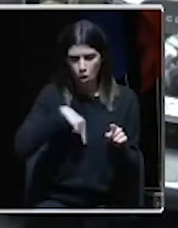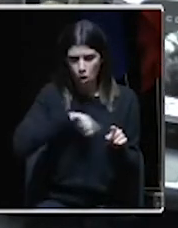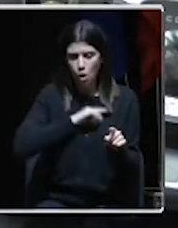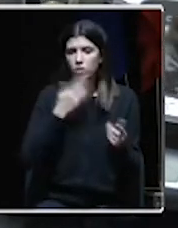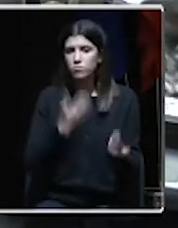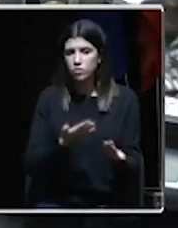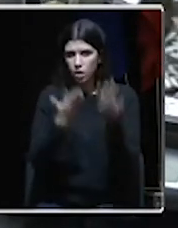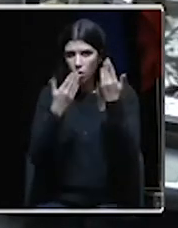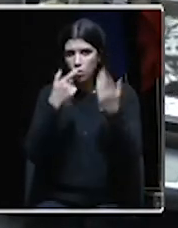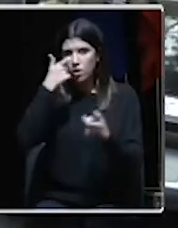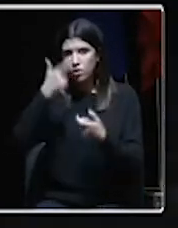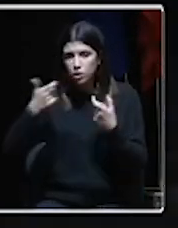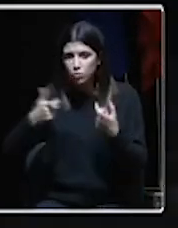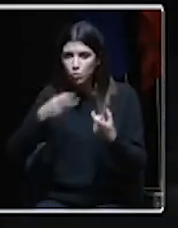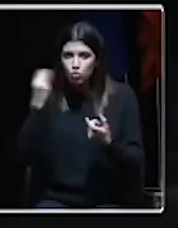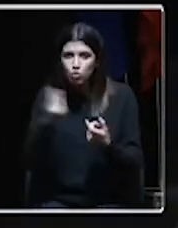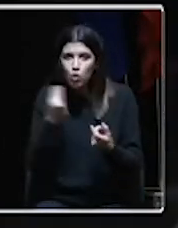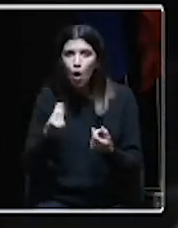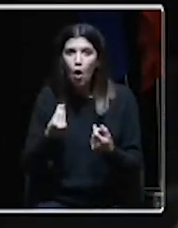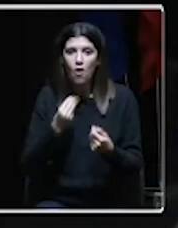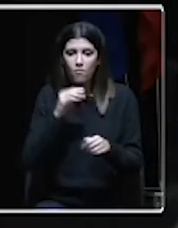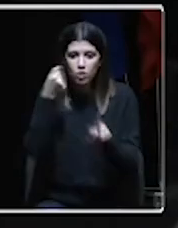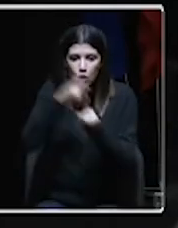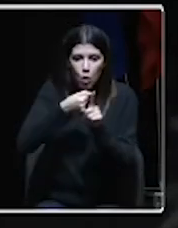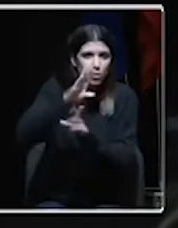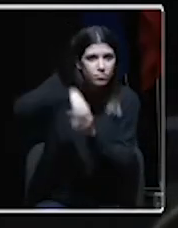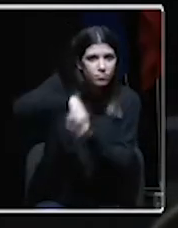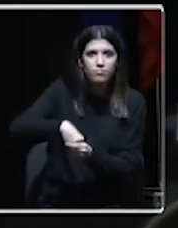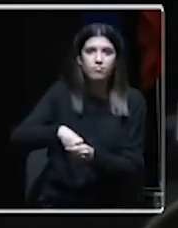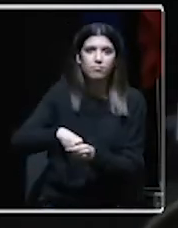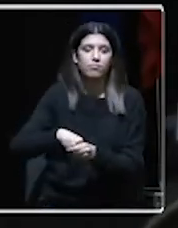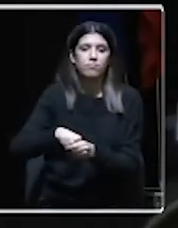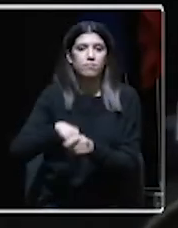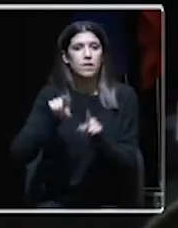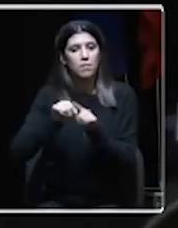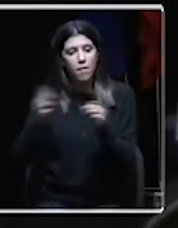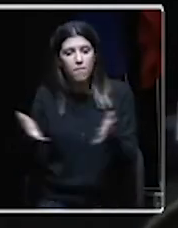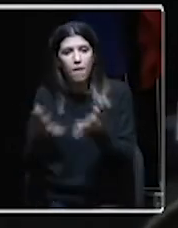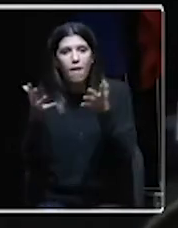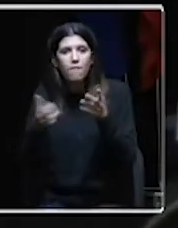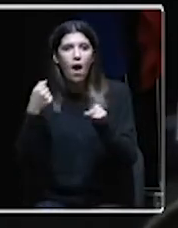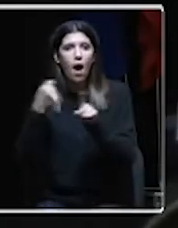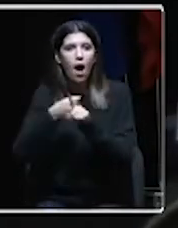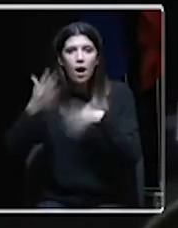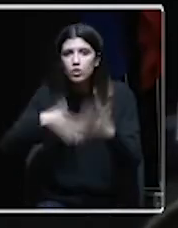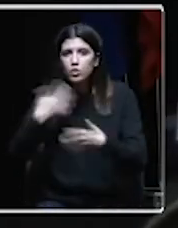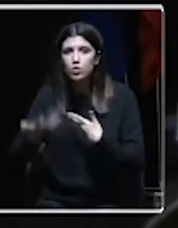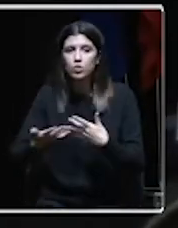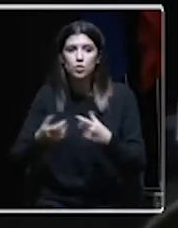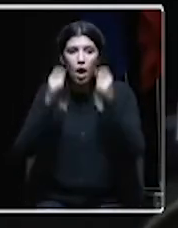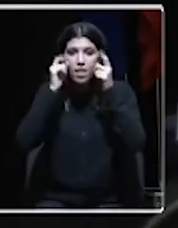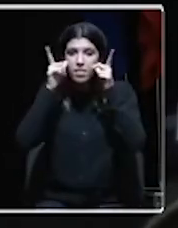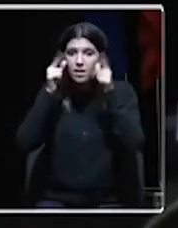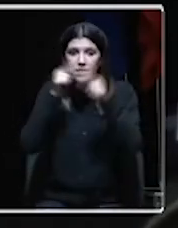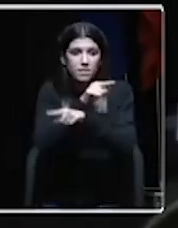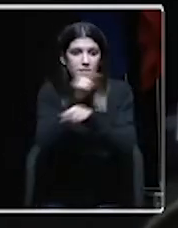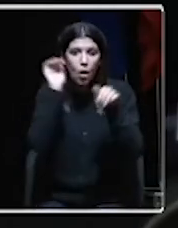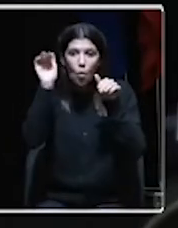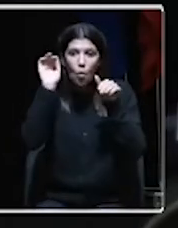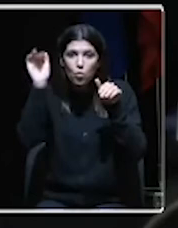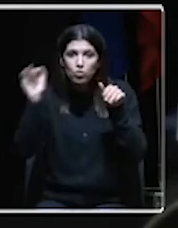saudamos aqueles que se mobilizam nesta luta e aqueles que promovem ações para chamar a atenção do poder